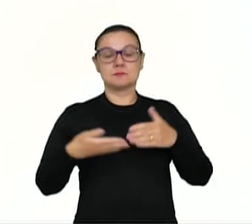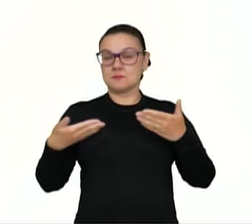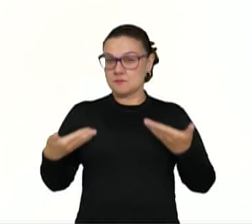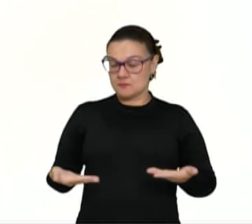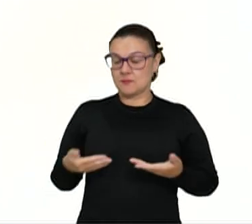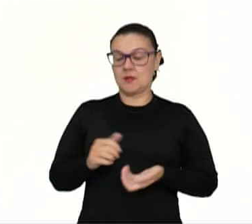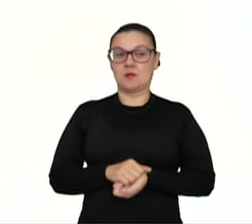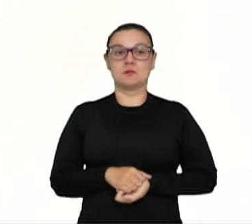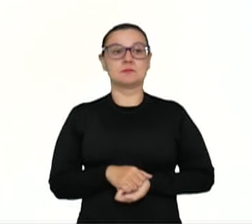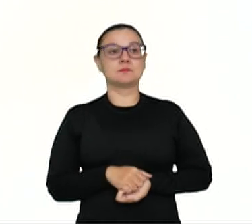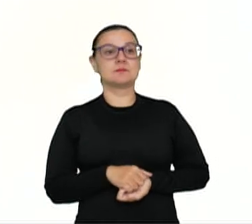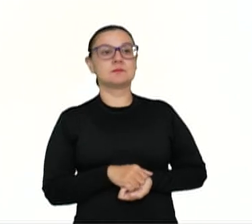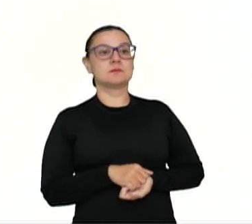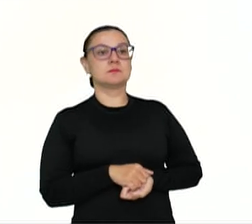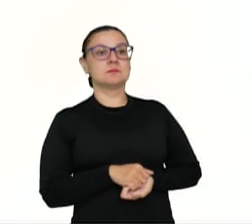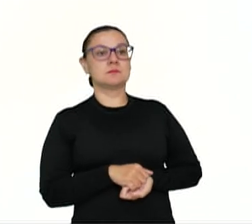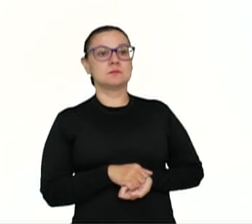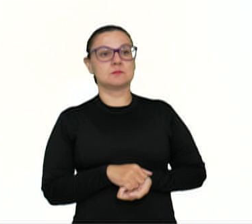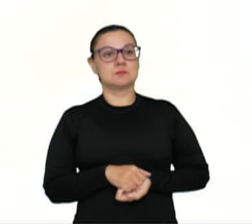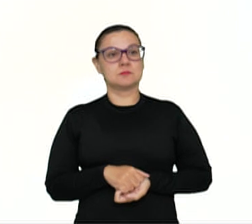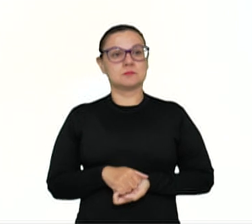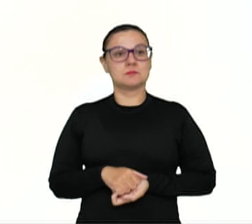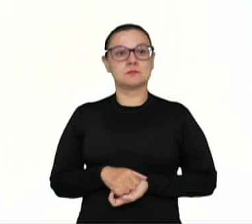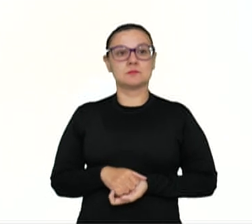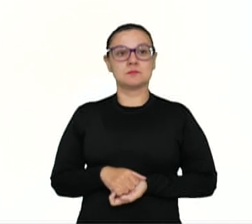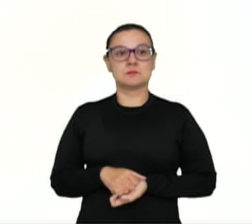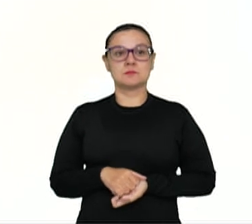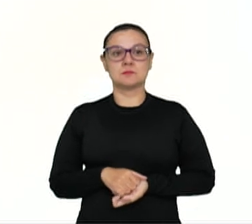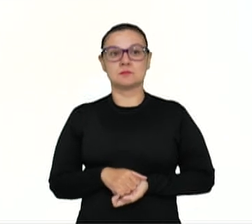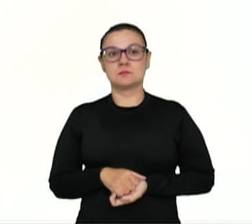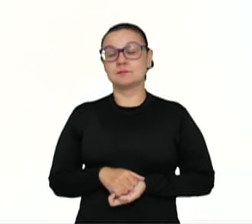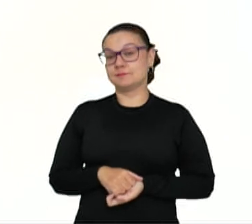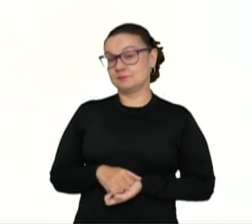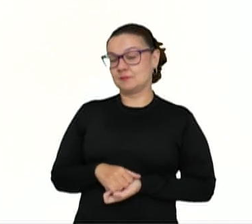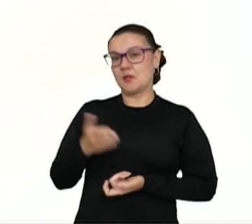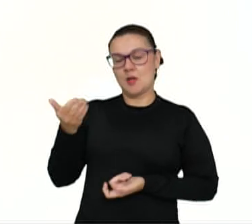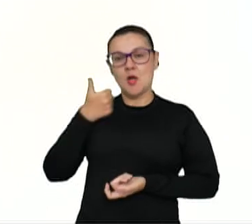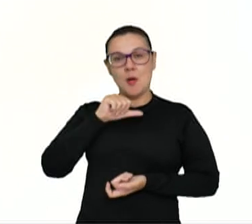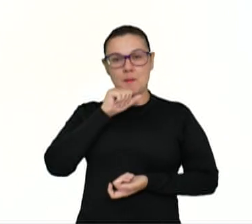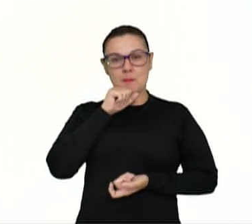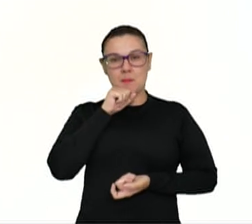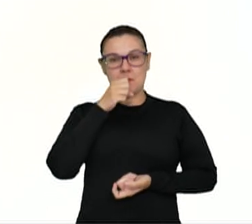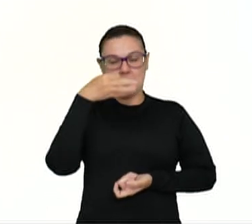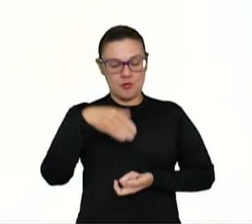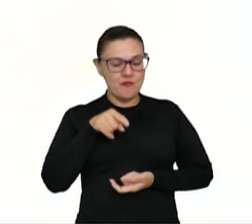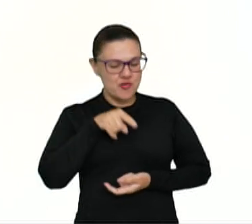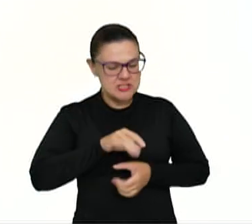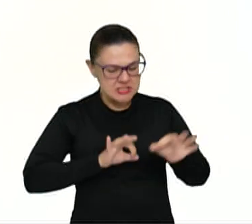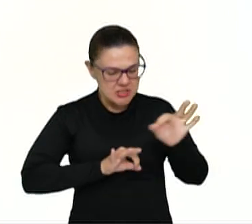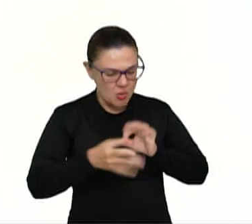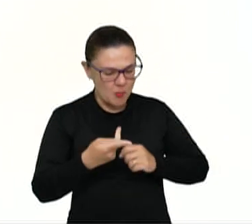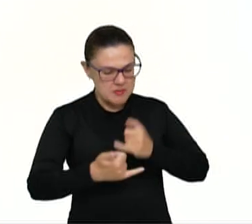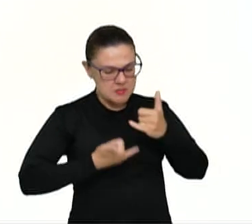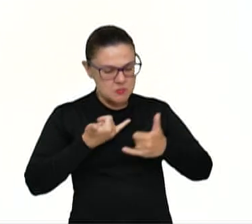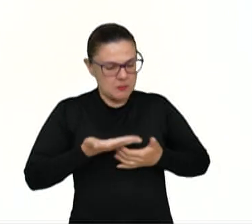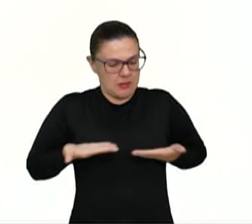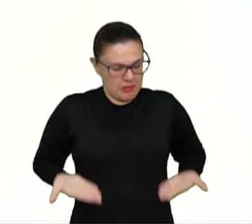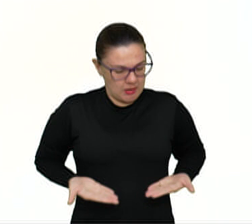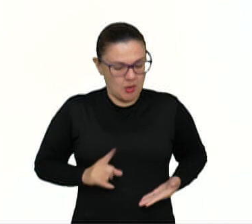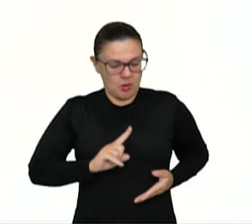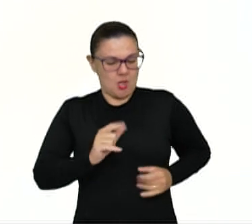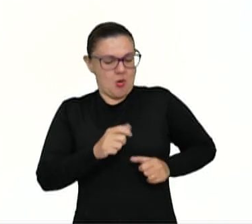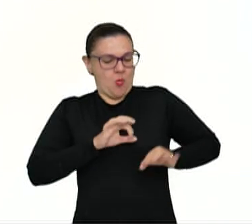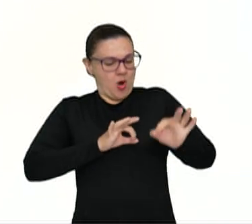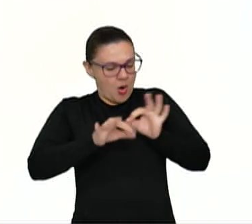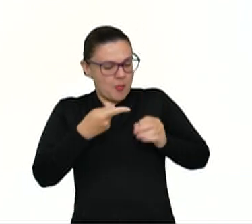o Armandinho de novo, nosso amigo, né? E aqui uma pessoa está falando com ele. Você não arruma os brinquedos, não